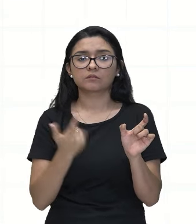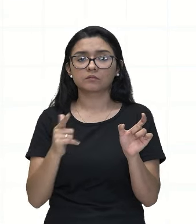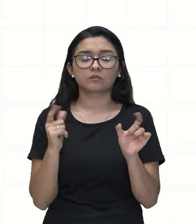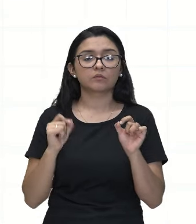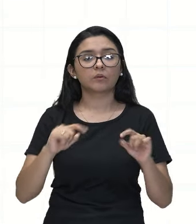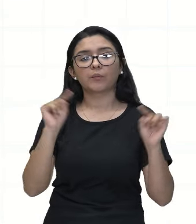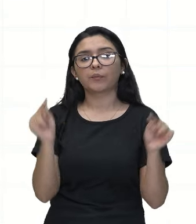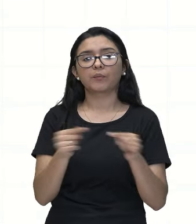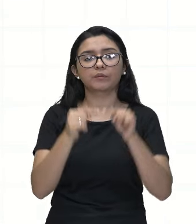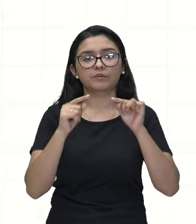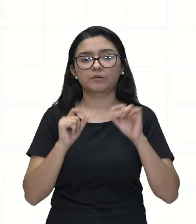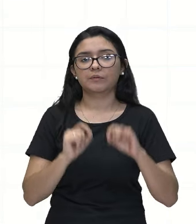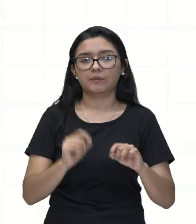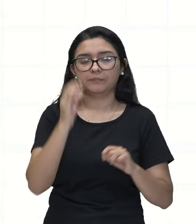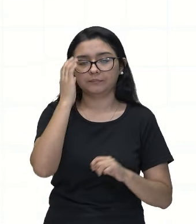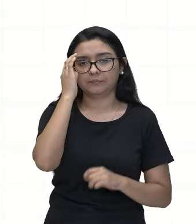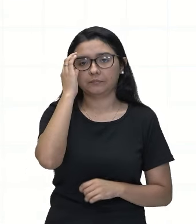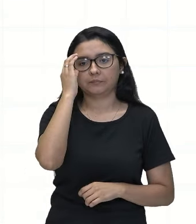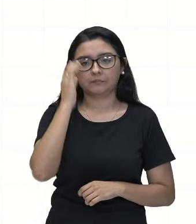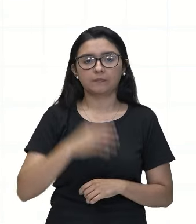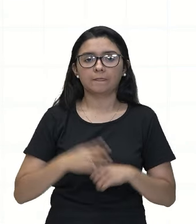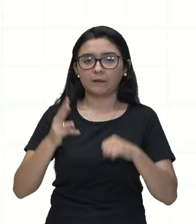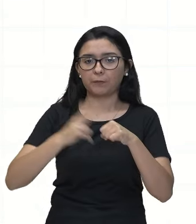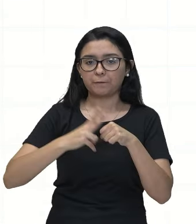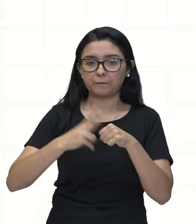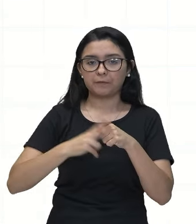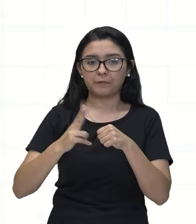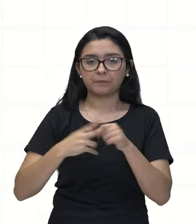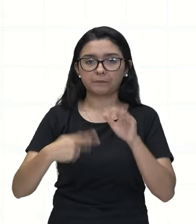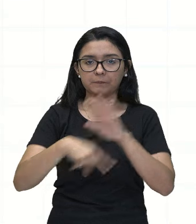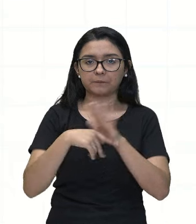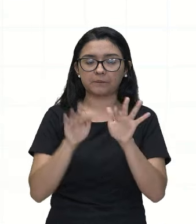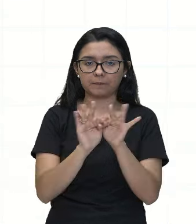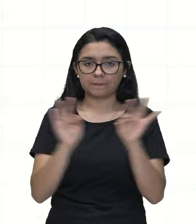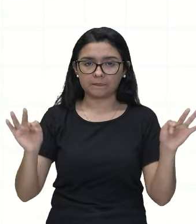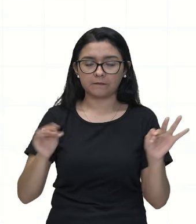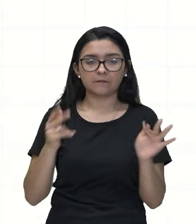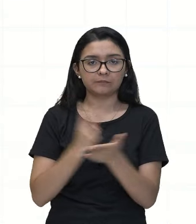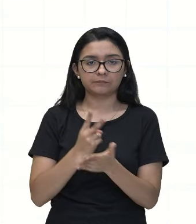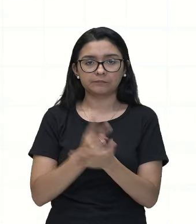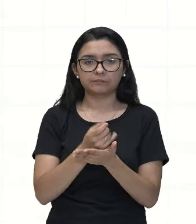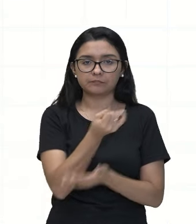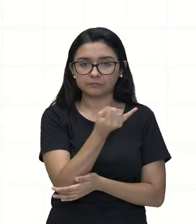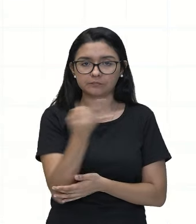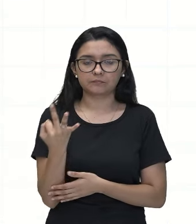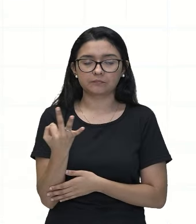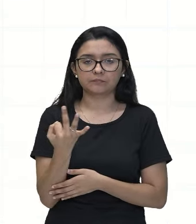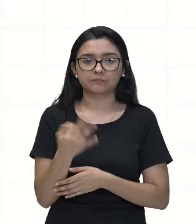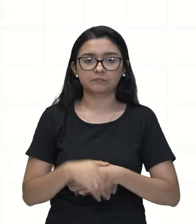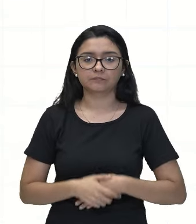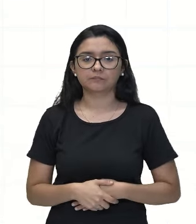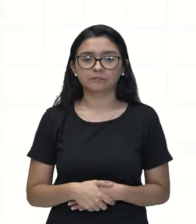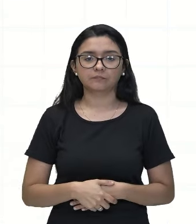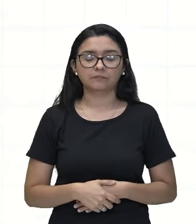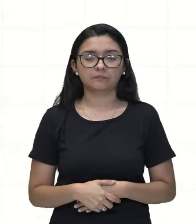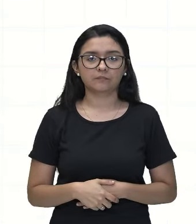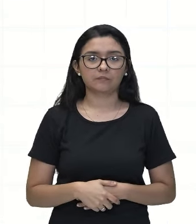a concordância vai vai o verbo no caso vai ter que ficar no plural né para concordar com os dois núcleos